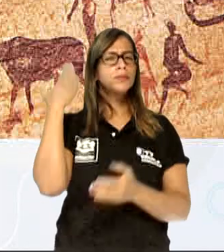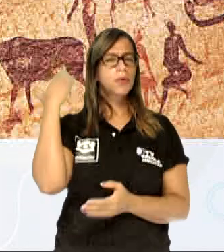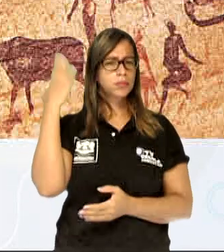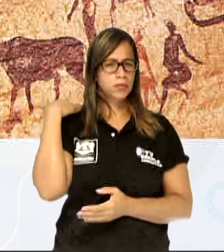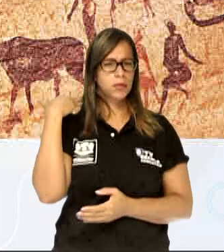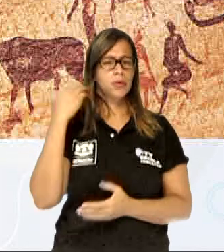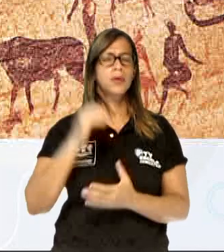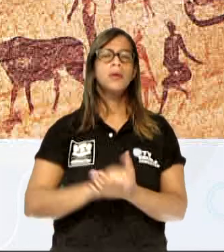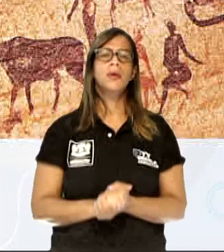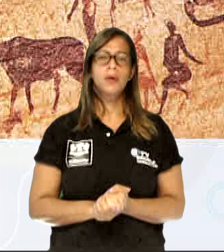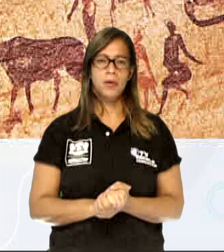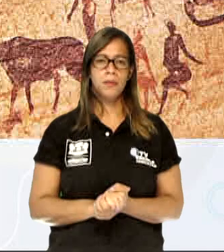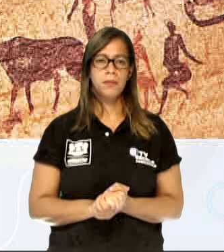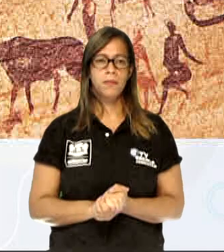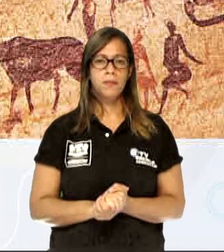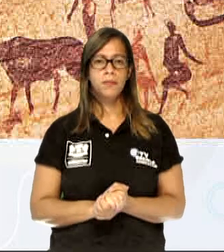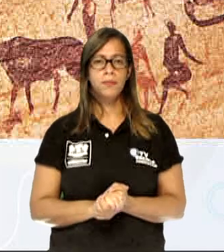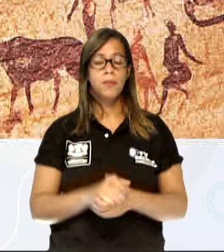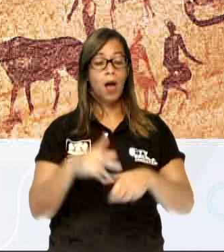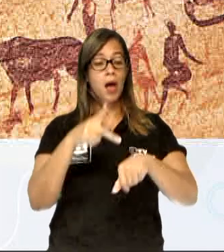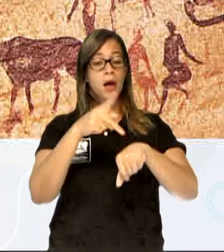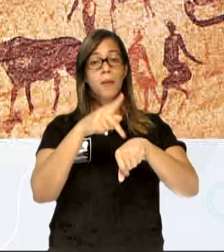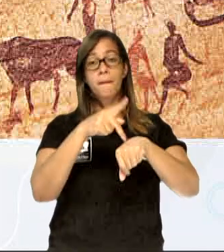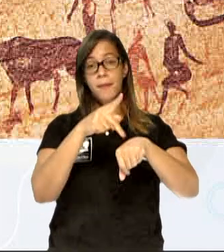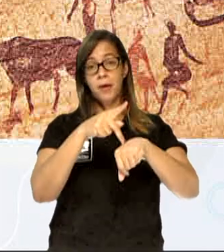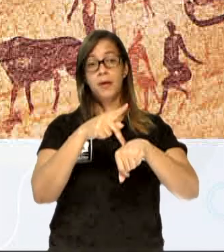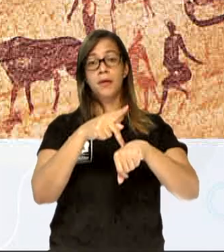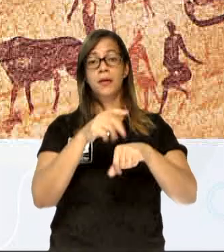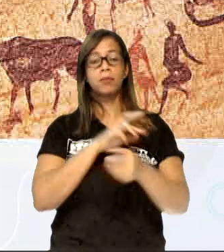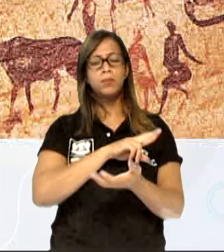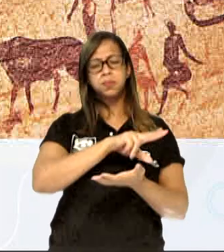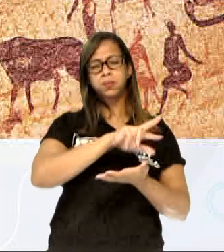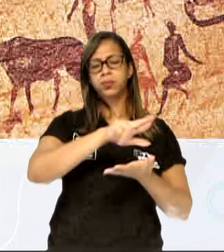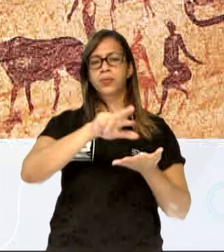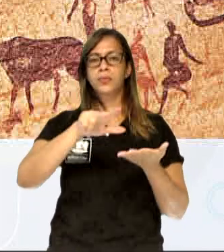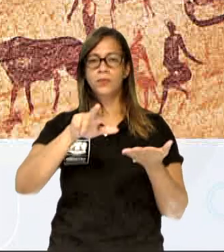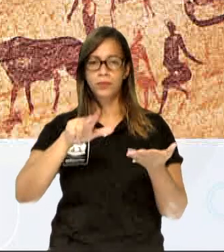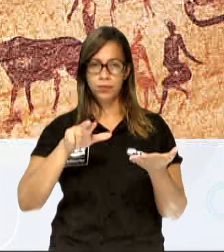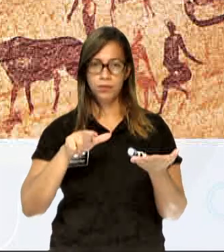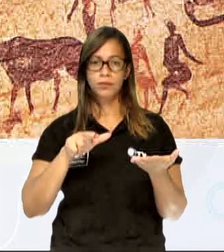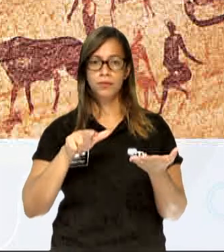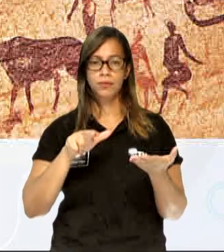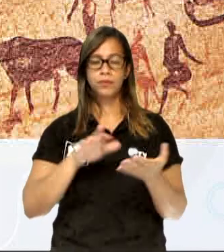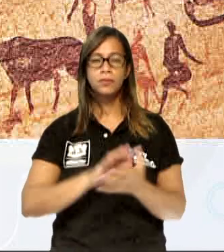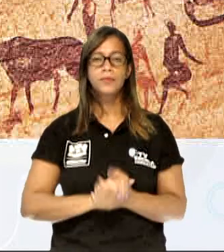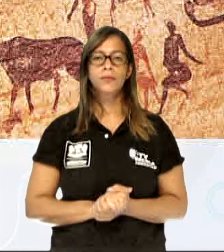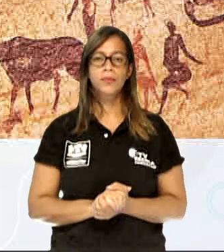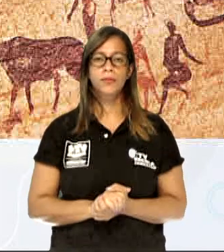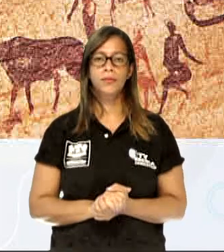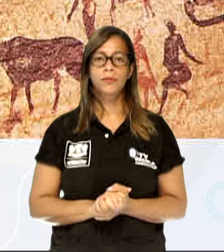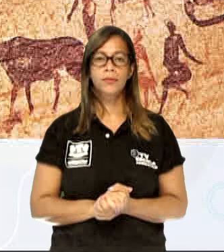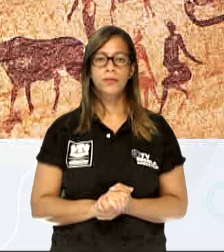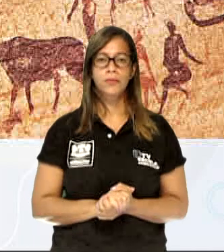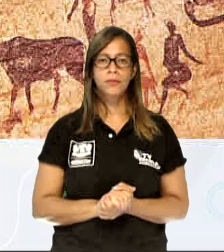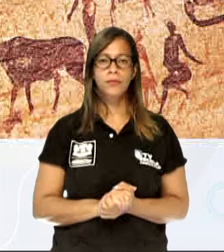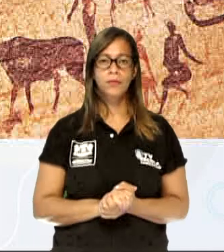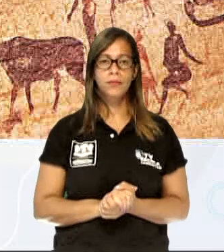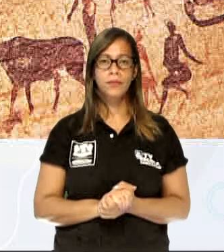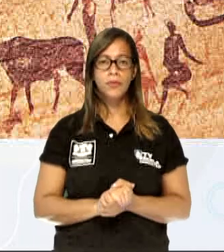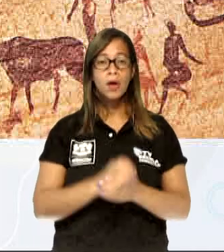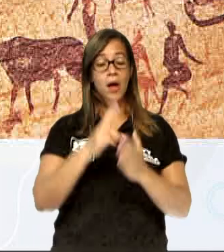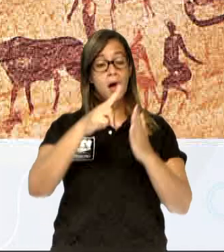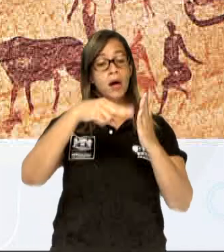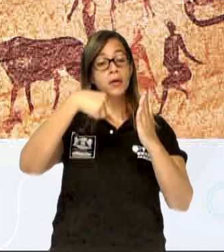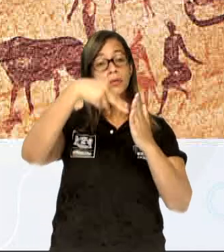paredes, tetos e outras superfícies de cavernas e abrigos rochosos. As tintas